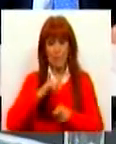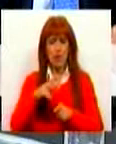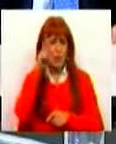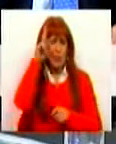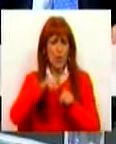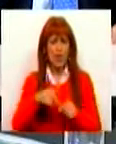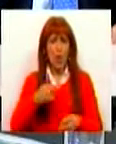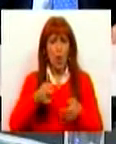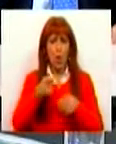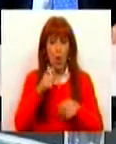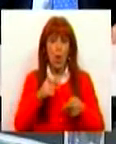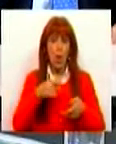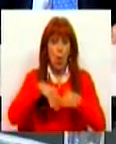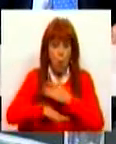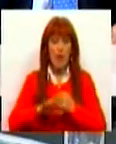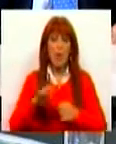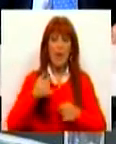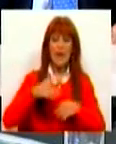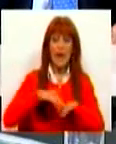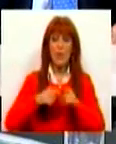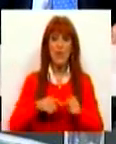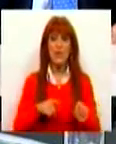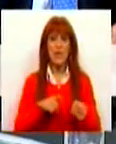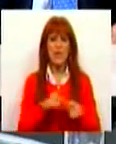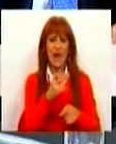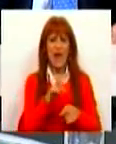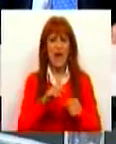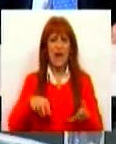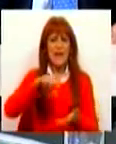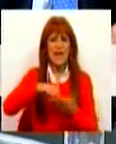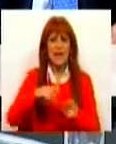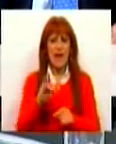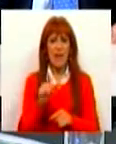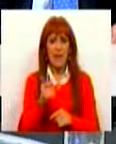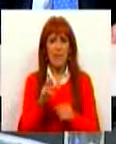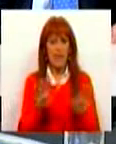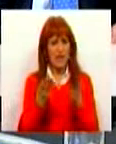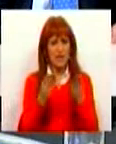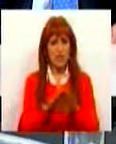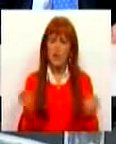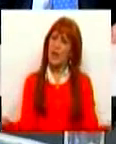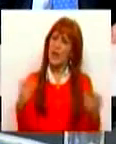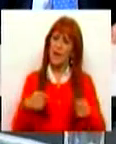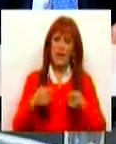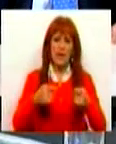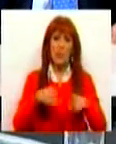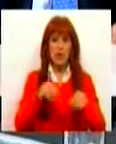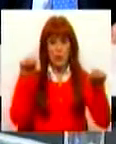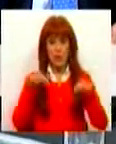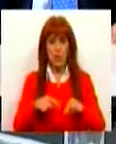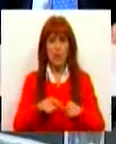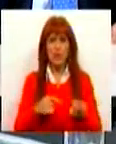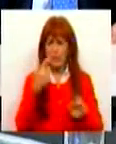Porto Alegre ou da Guarda. Quando se pretendia fazer da Raia uma centralidade ibérica e atrair investimentos e pessoas para esses territórios